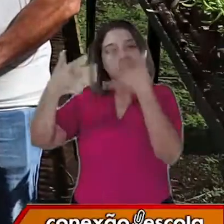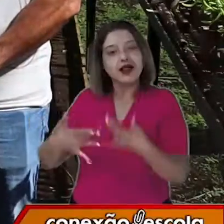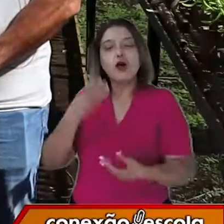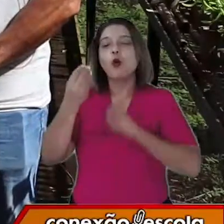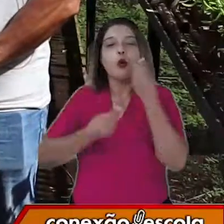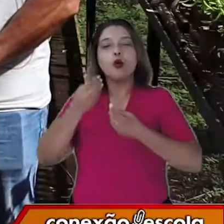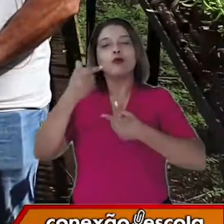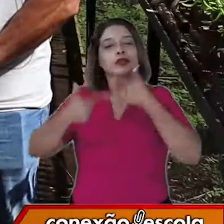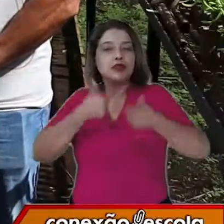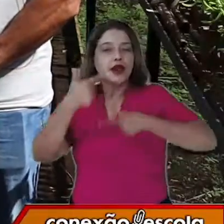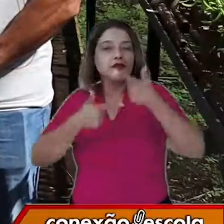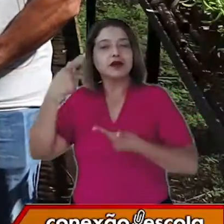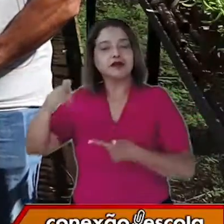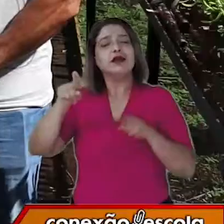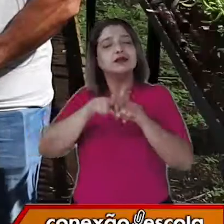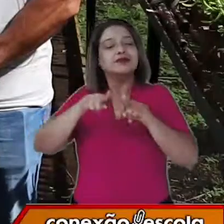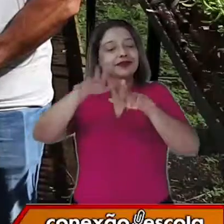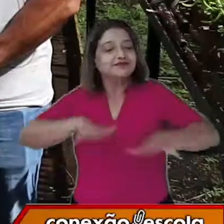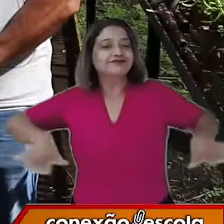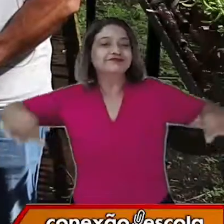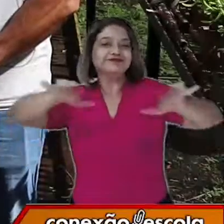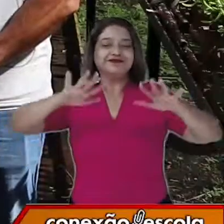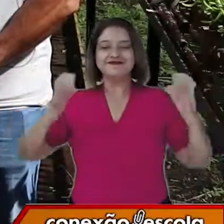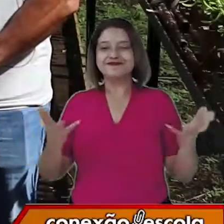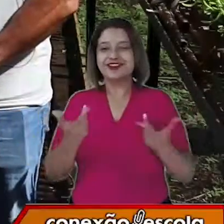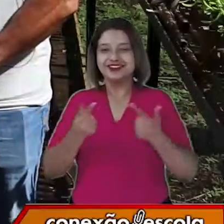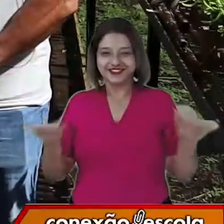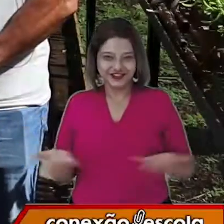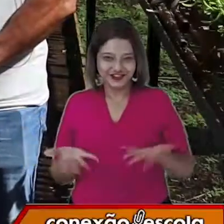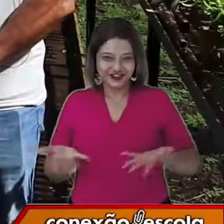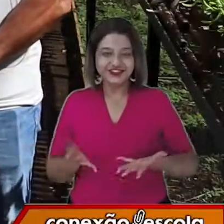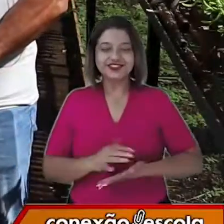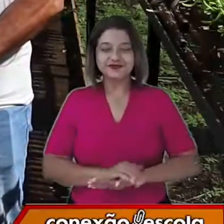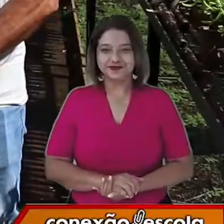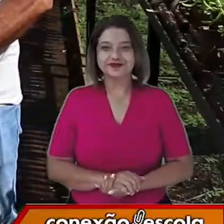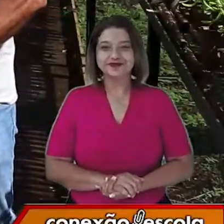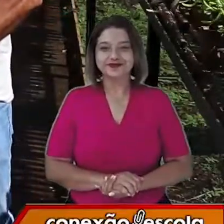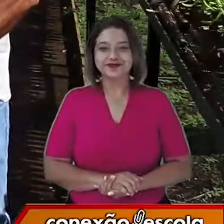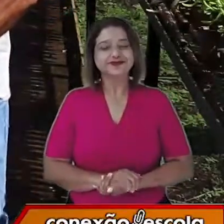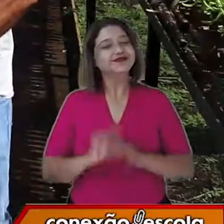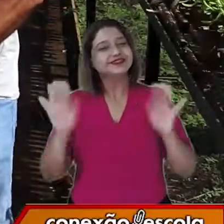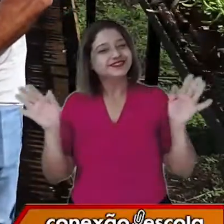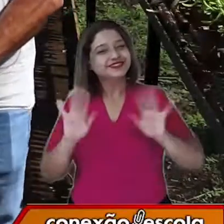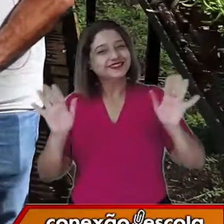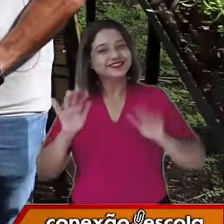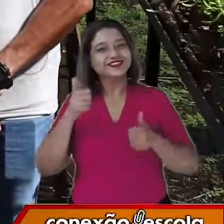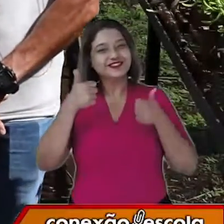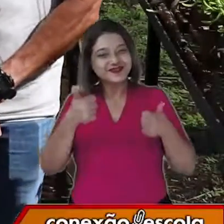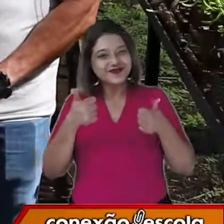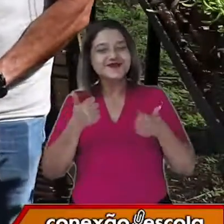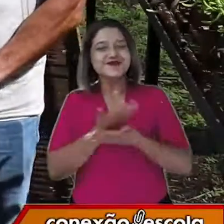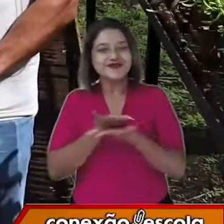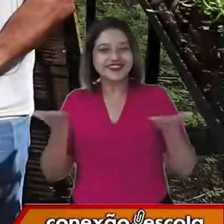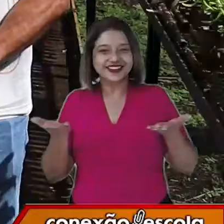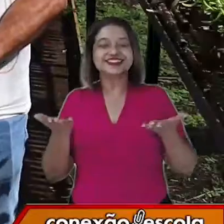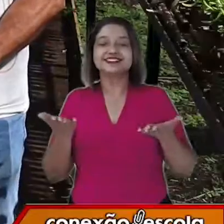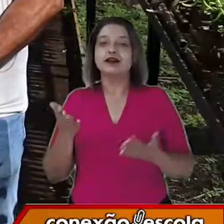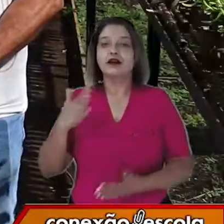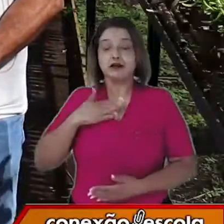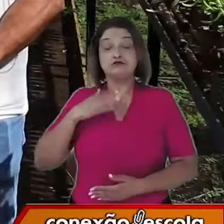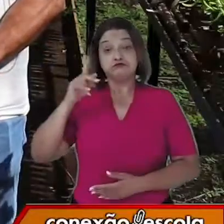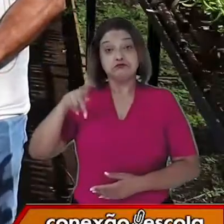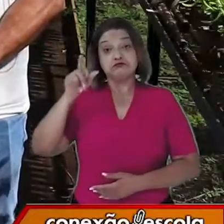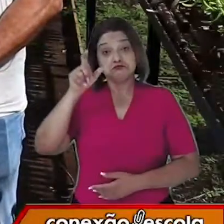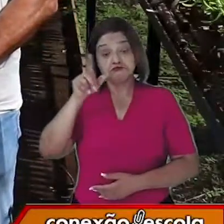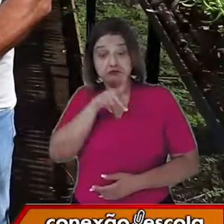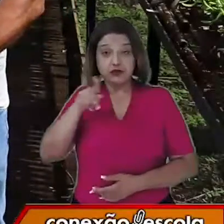trabalho dele e desse espaço incrível em que nós estamos aqui agora. Olá pessoal, tudo bem? Eu sou o